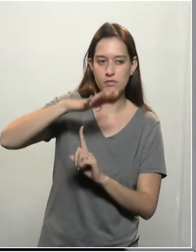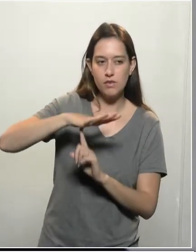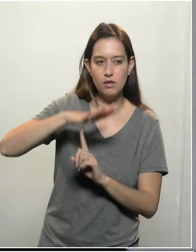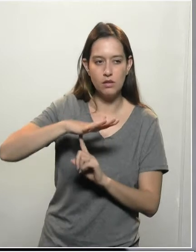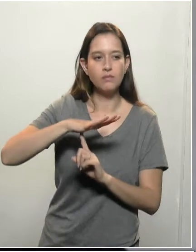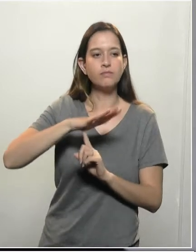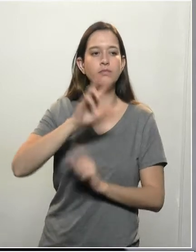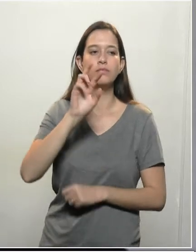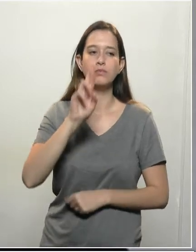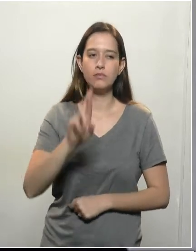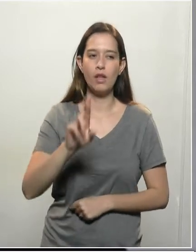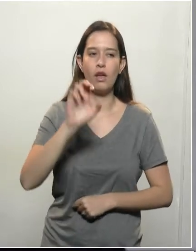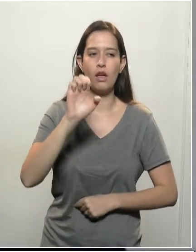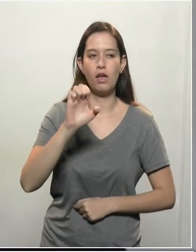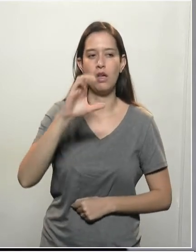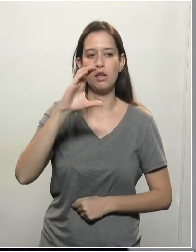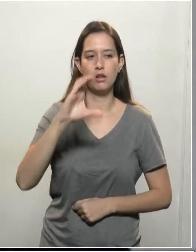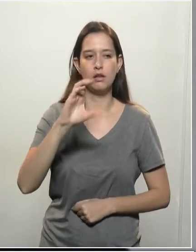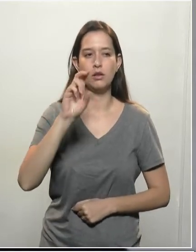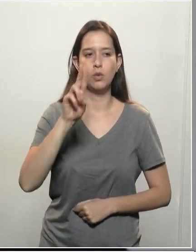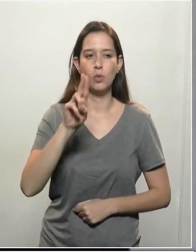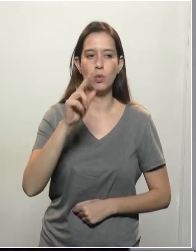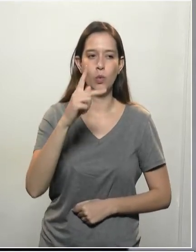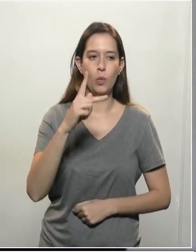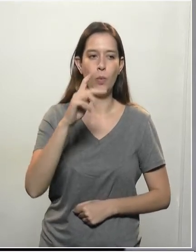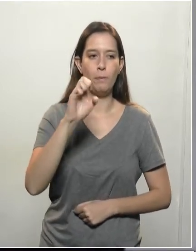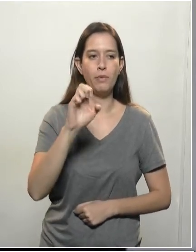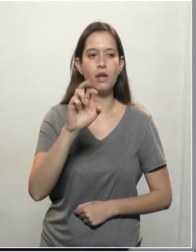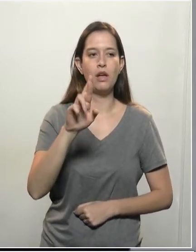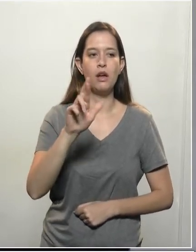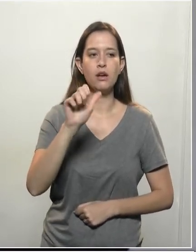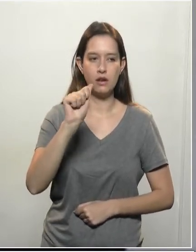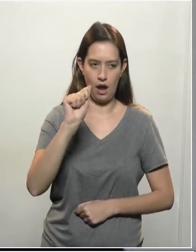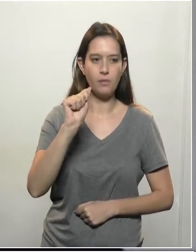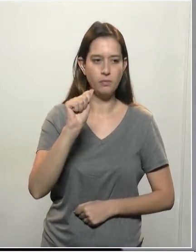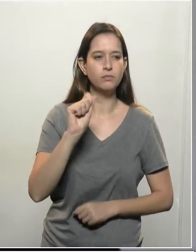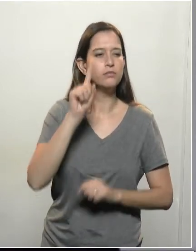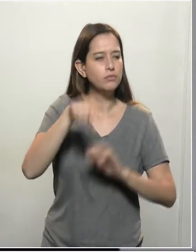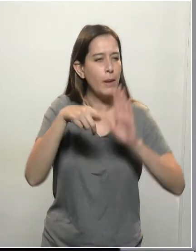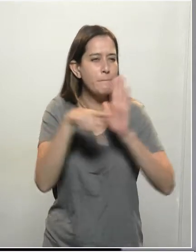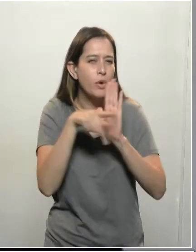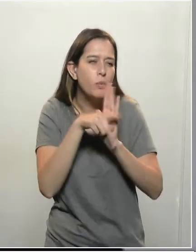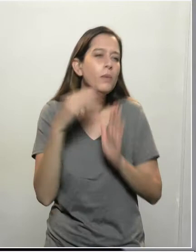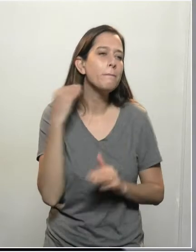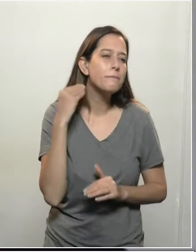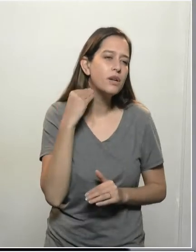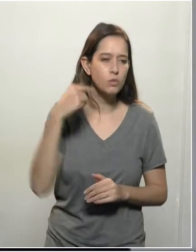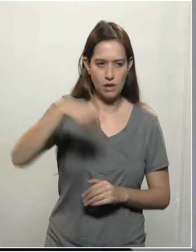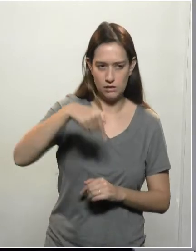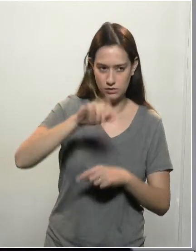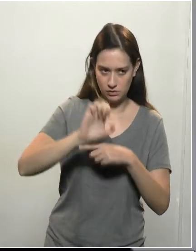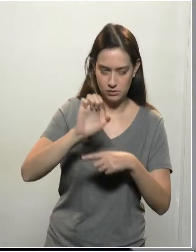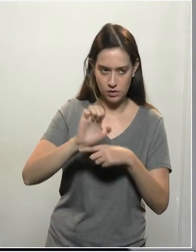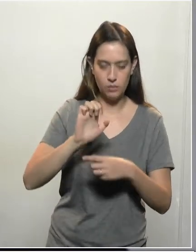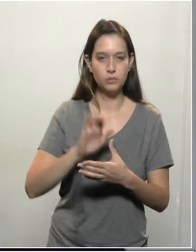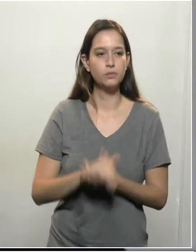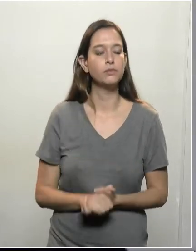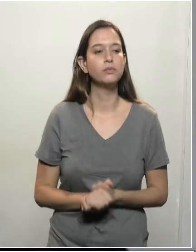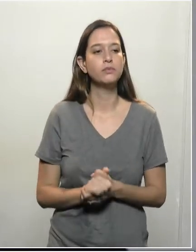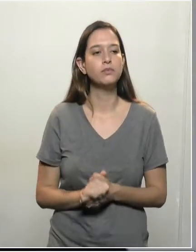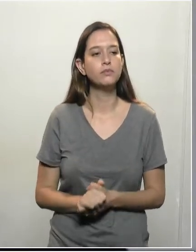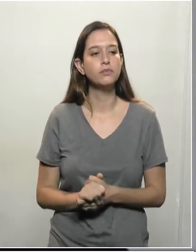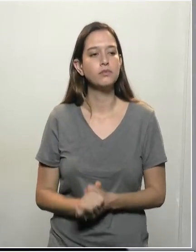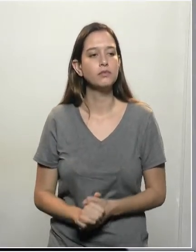via Agência de Fomento do Estado. Segundo informações dessa própria agência, foram firmados